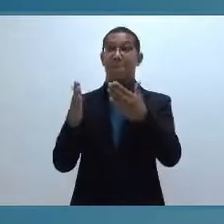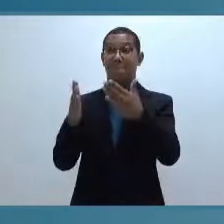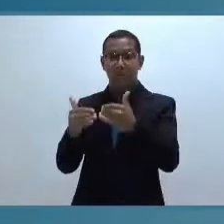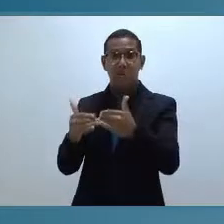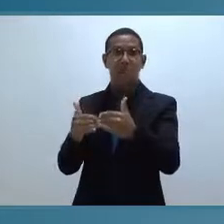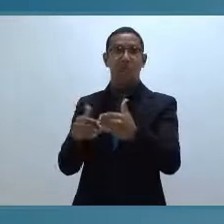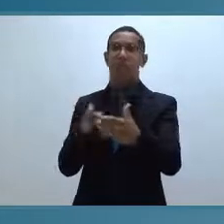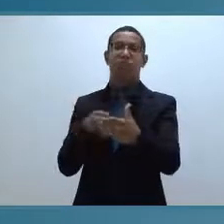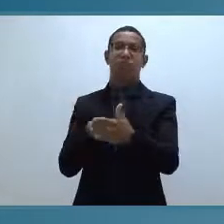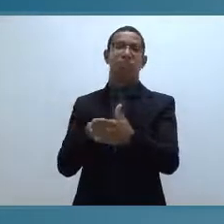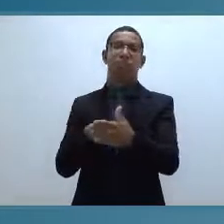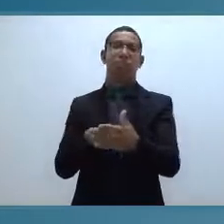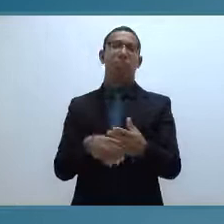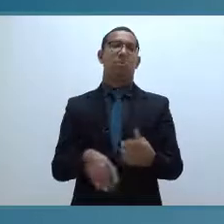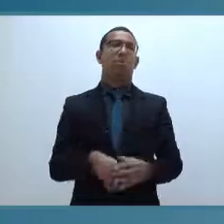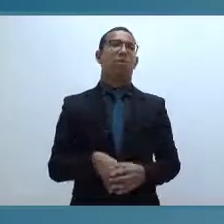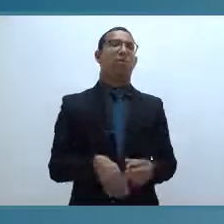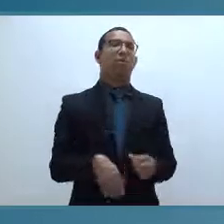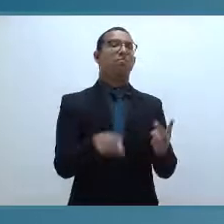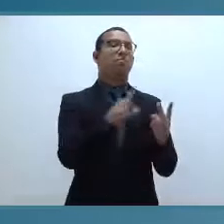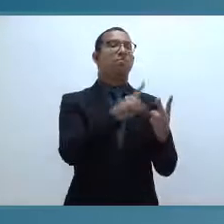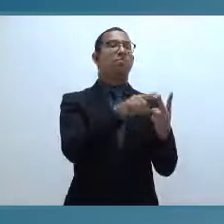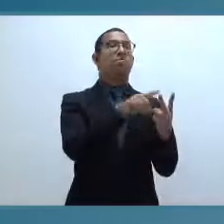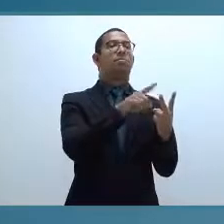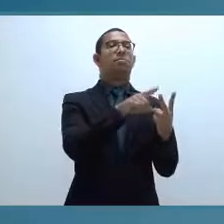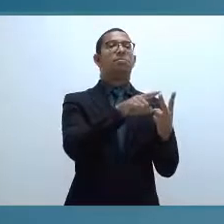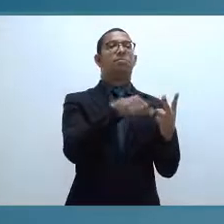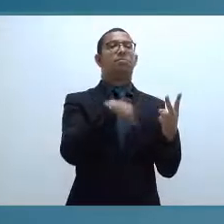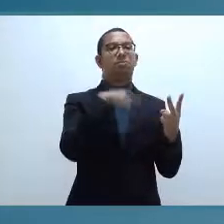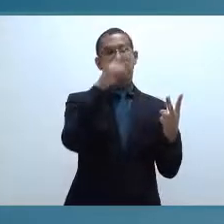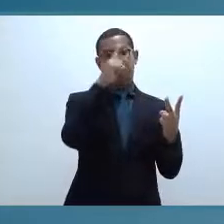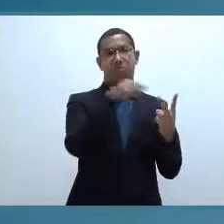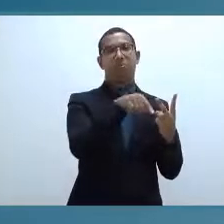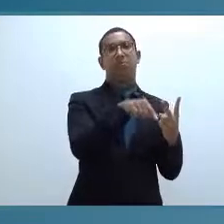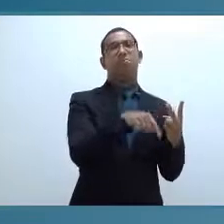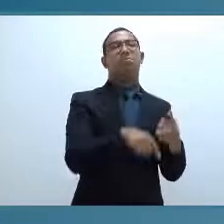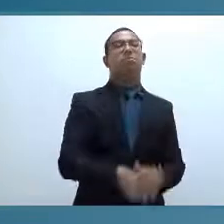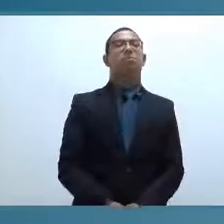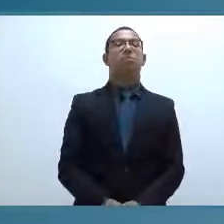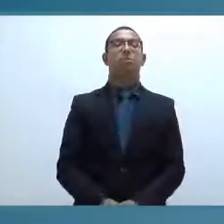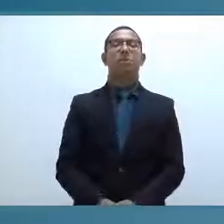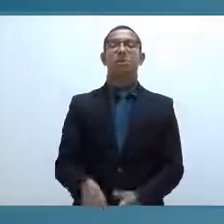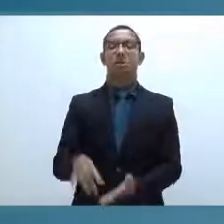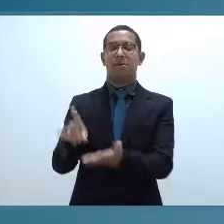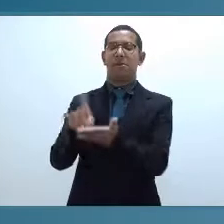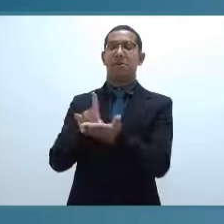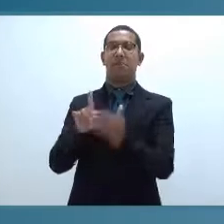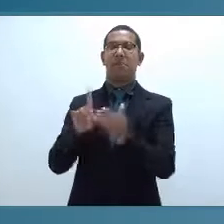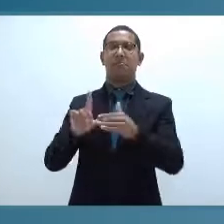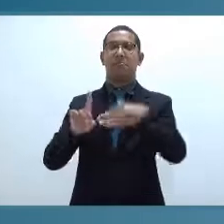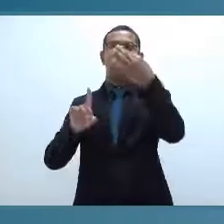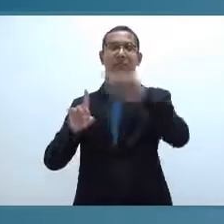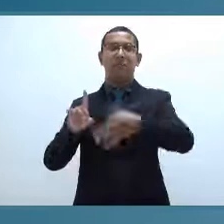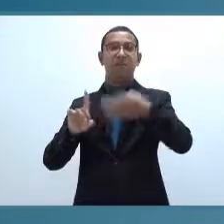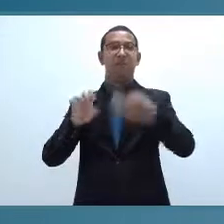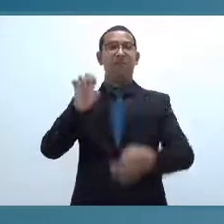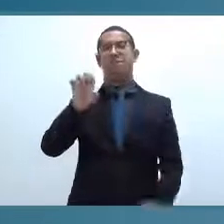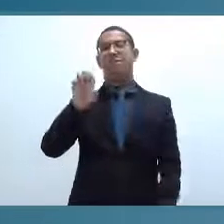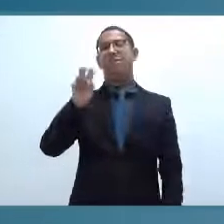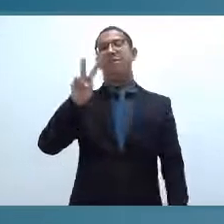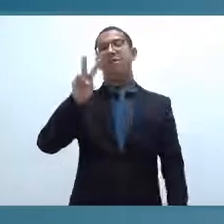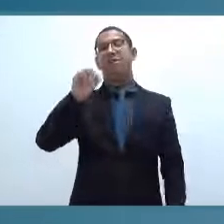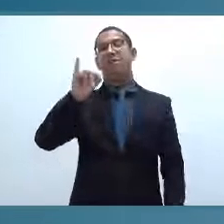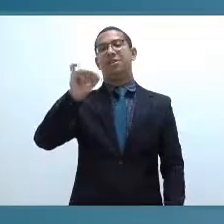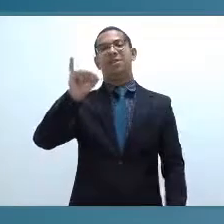desembargadora Rosileide. Por não, excelência. Desembargador Elfina. Obrigada, presidente.